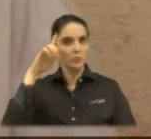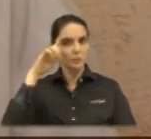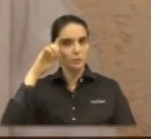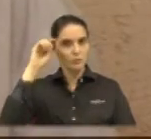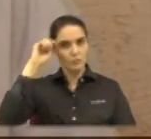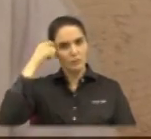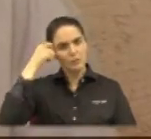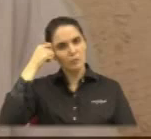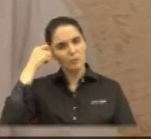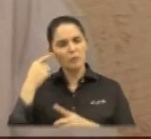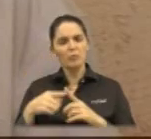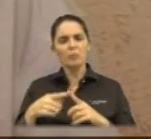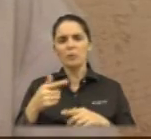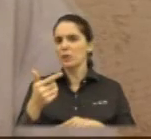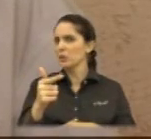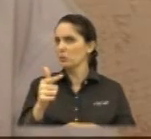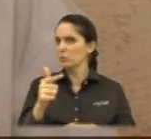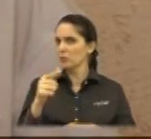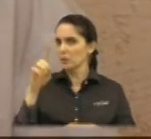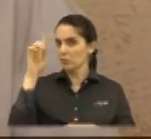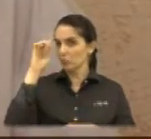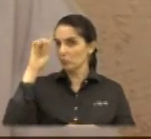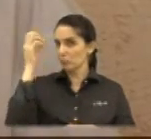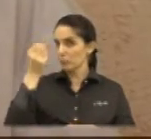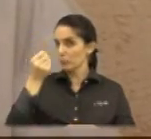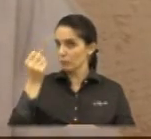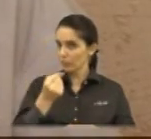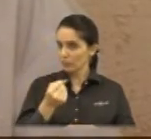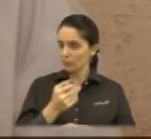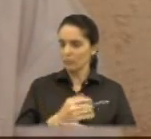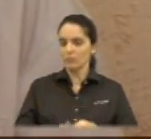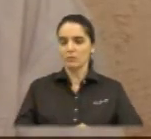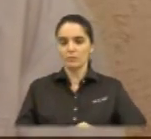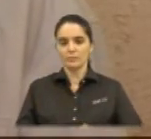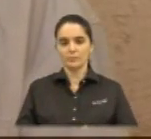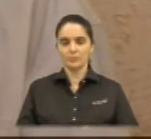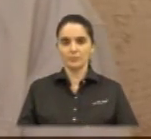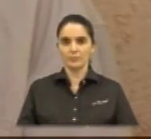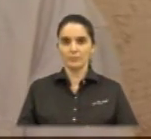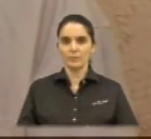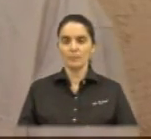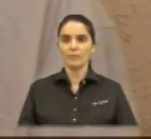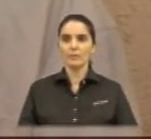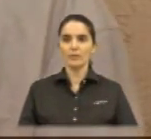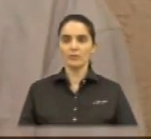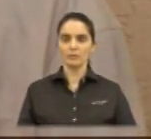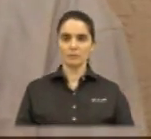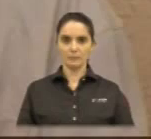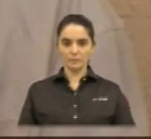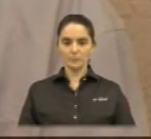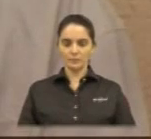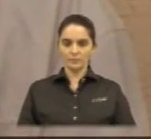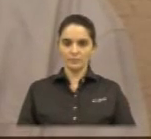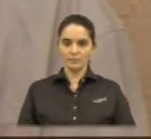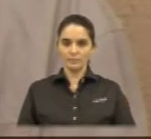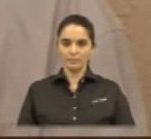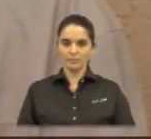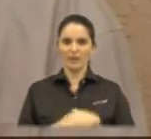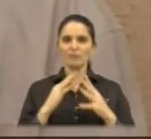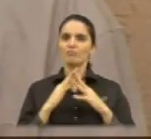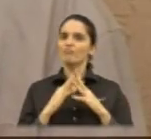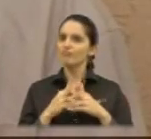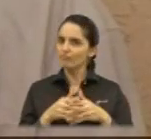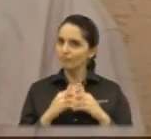tem que ter dia de branco, né? Então, isso faz parte de uma confusão que